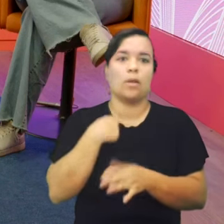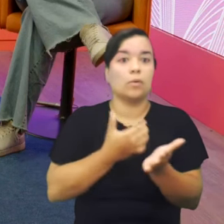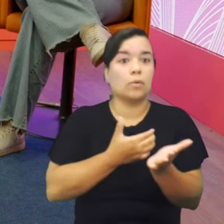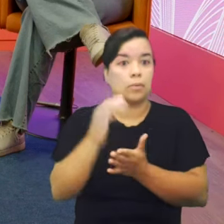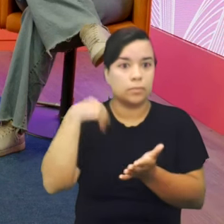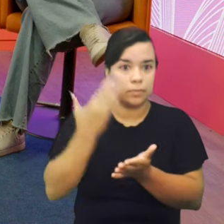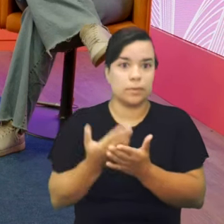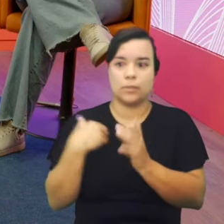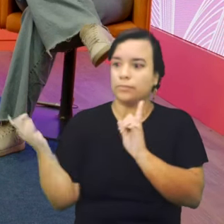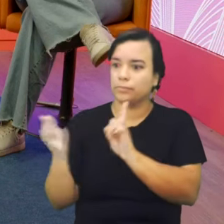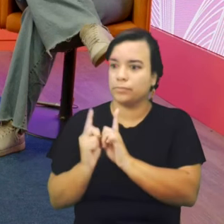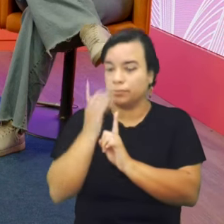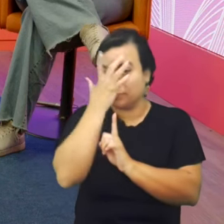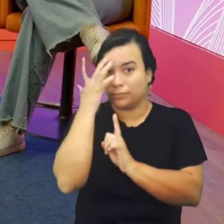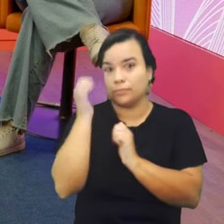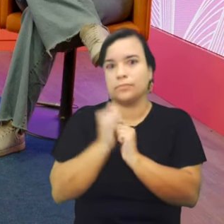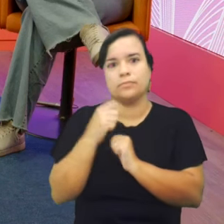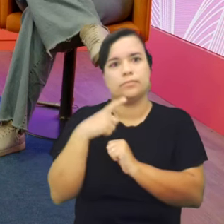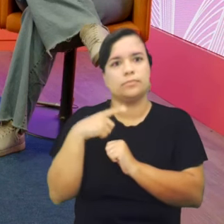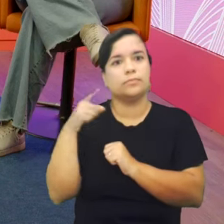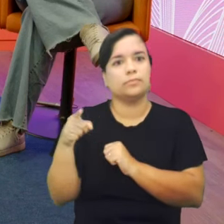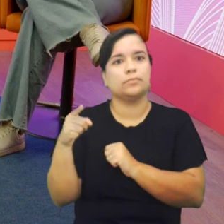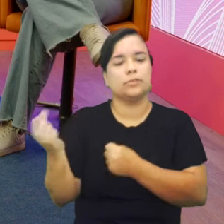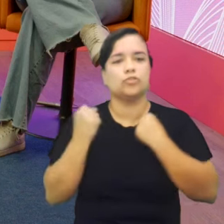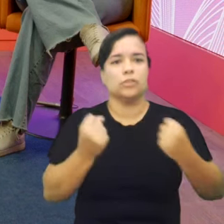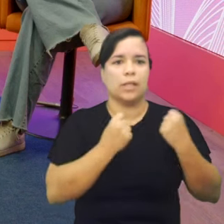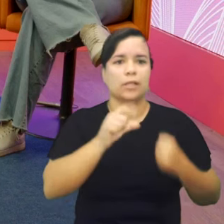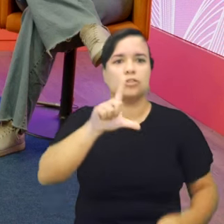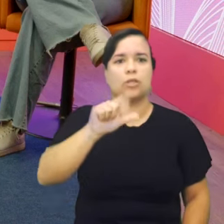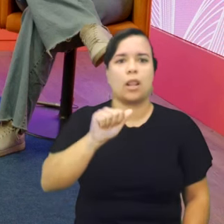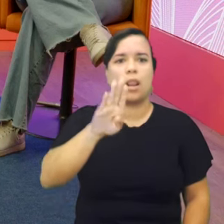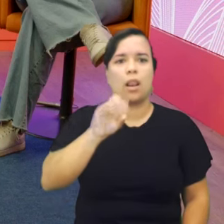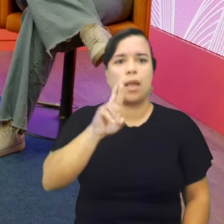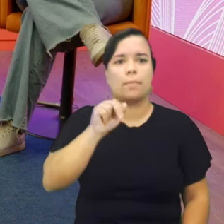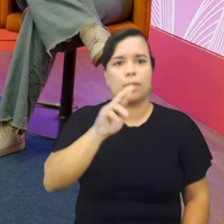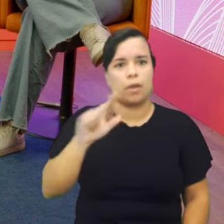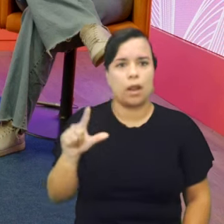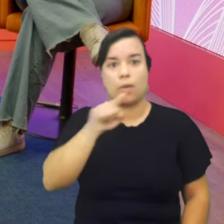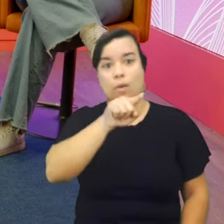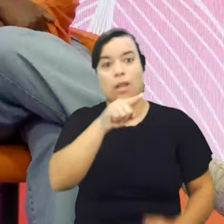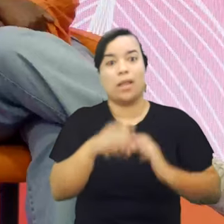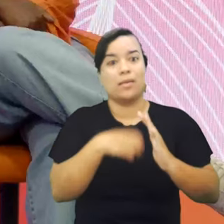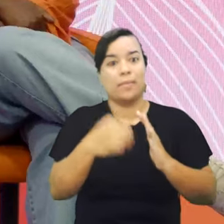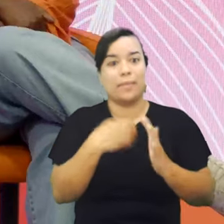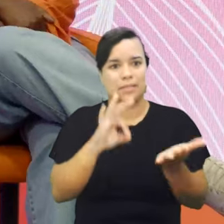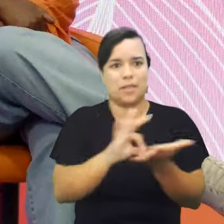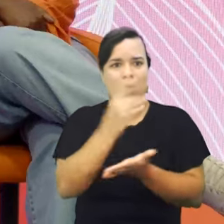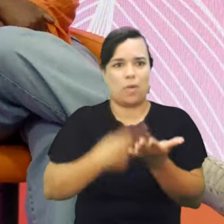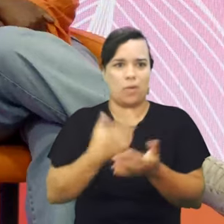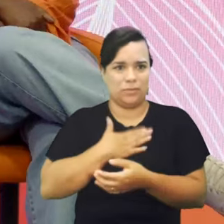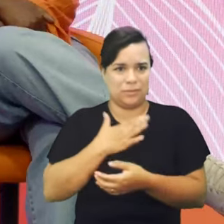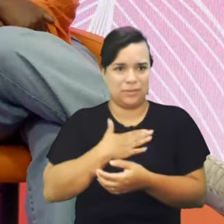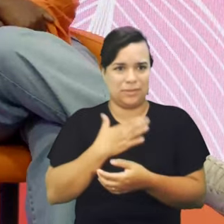com pessoas do meu lado, sabe? Quando eu comecei lá na ginástica laboral, a empresa que me contratava, as donas, me deram esse espaço de testar